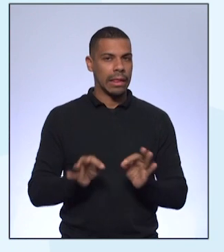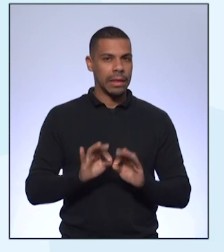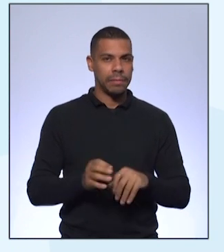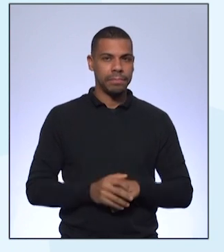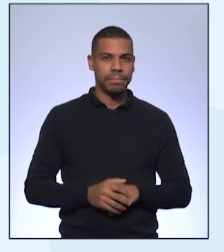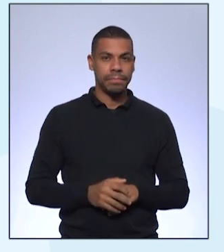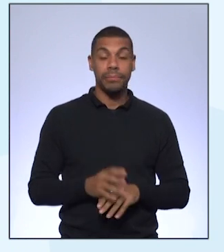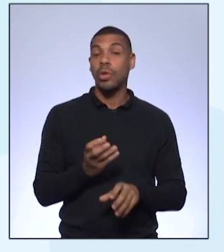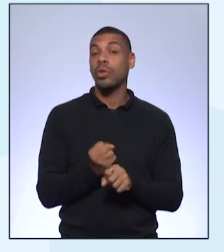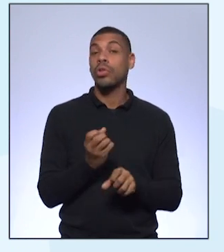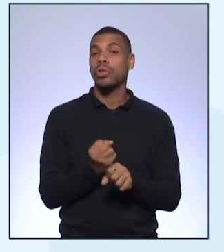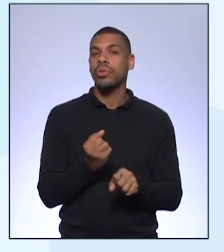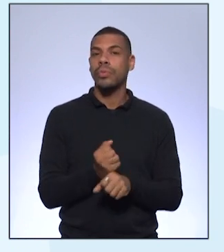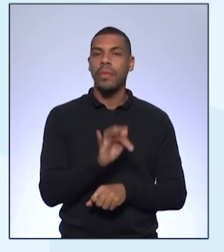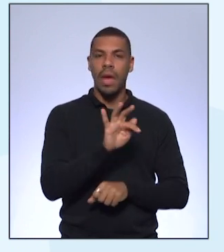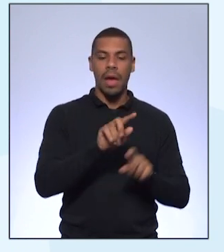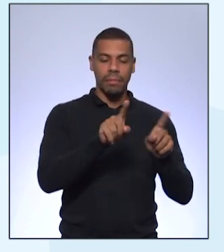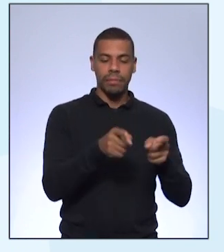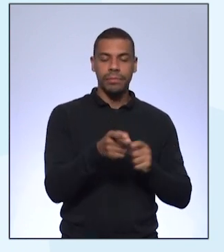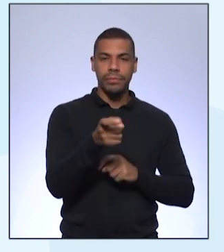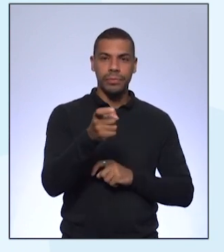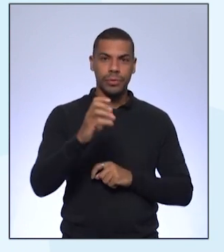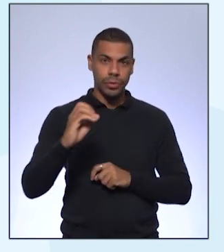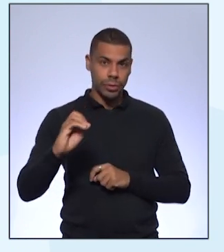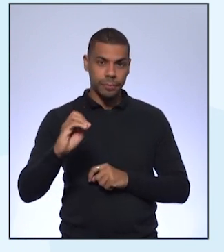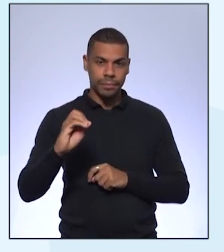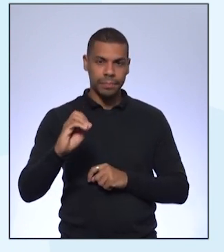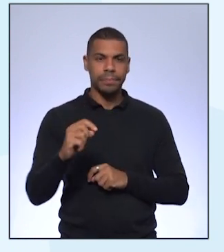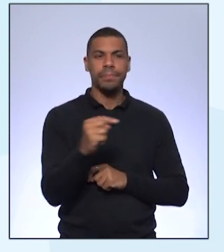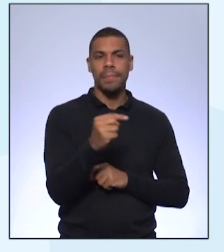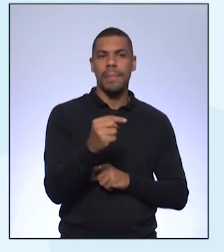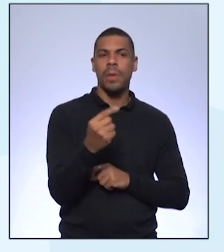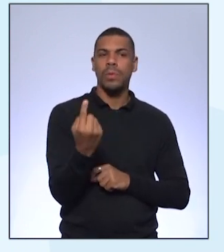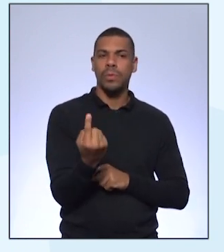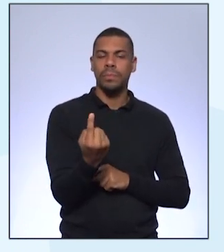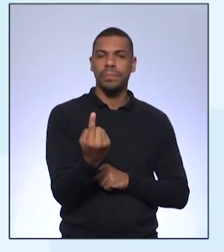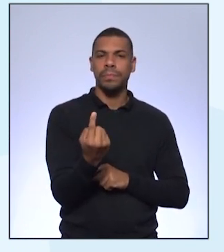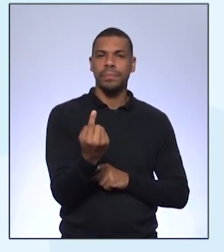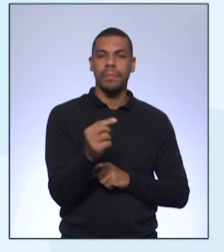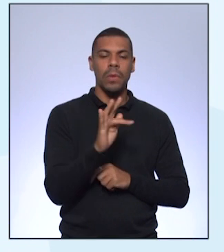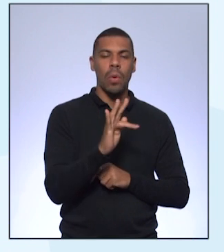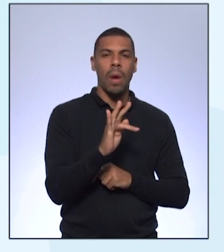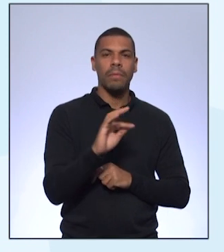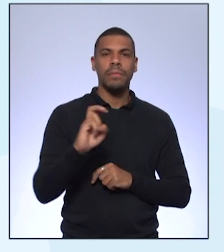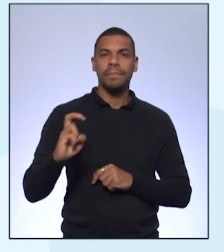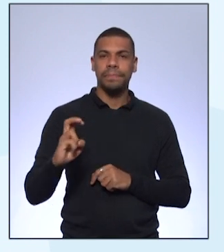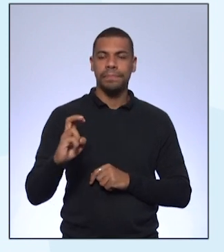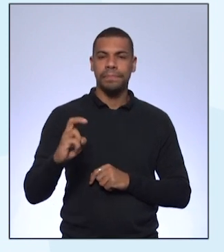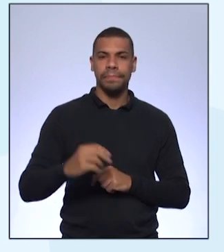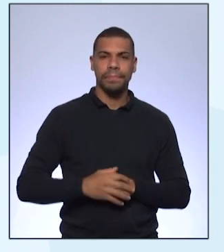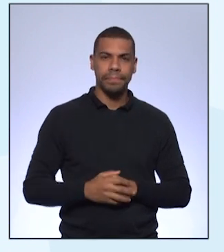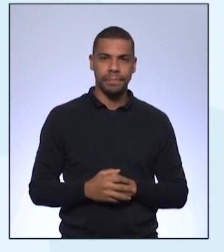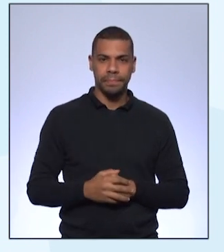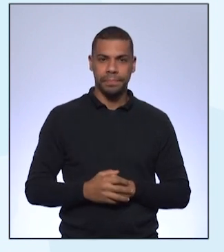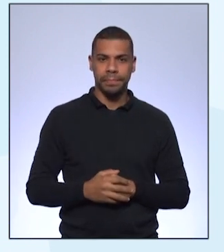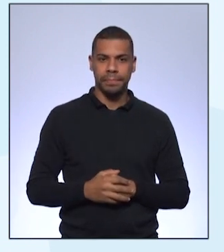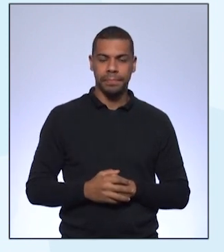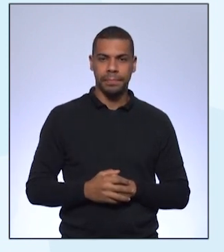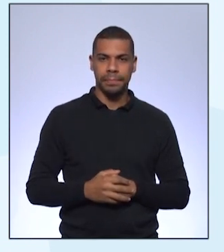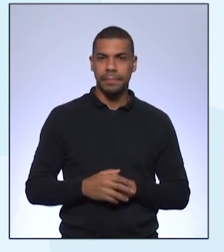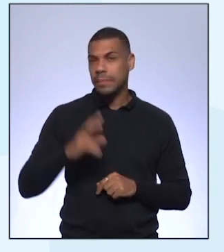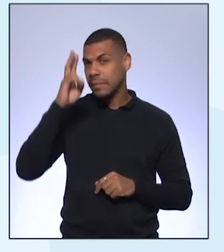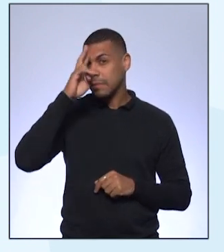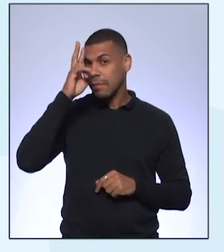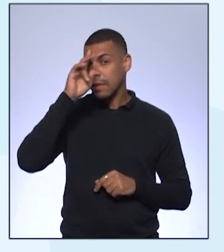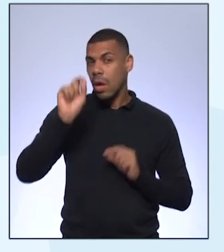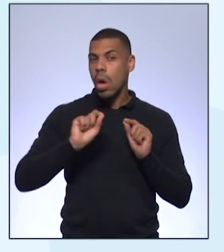Vamos calcular o f de 0, o f de menos 1, olha aparecendo o número negativo aí, e o f de 5, lembrando